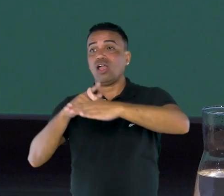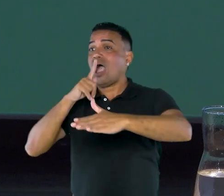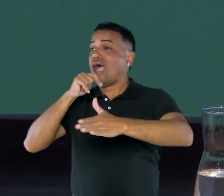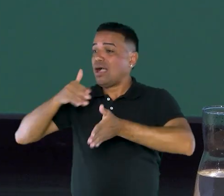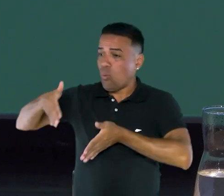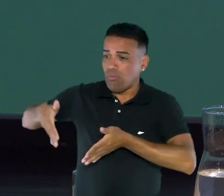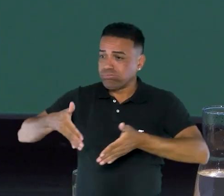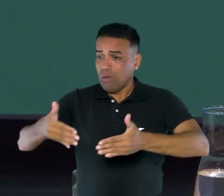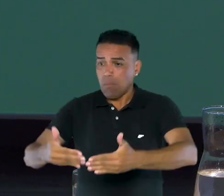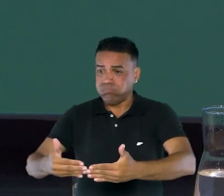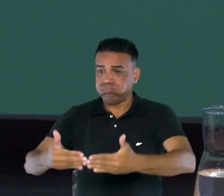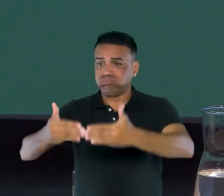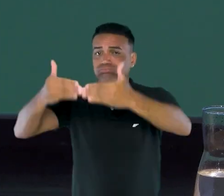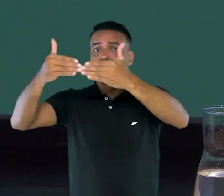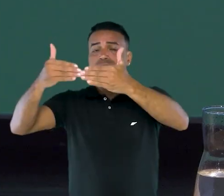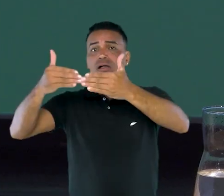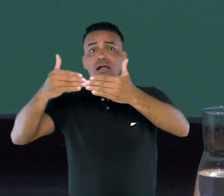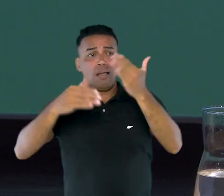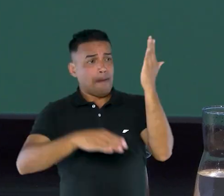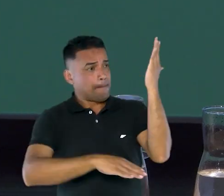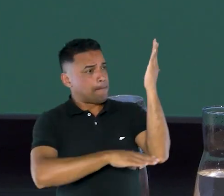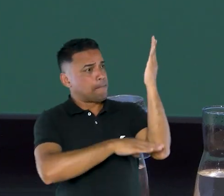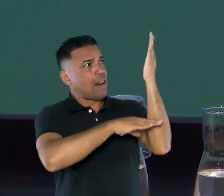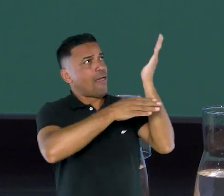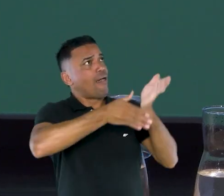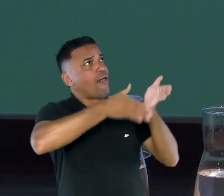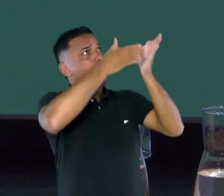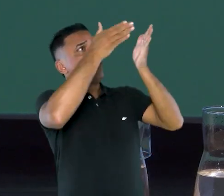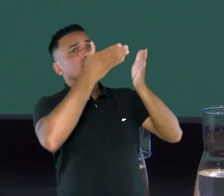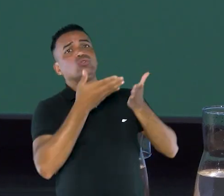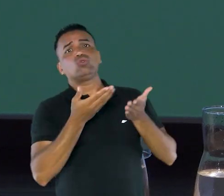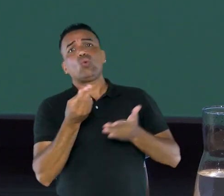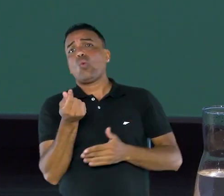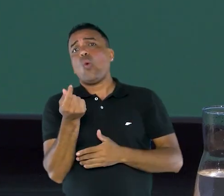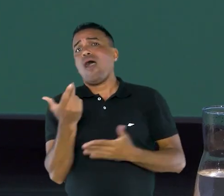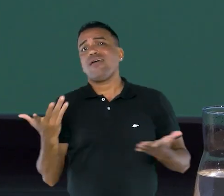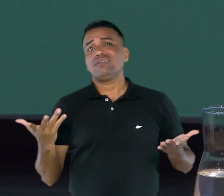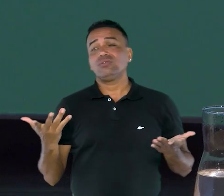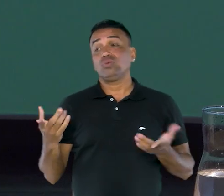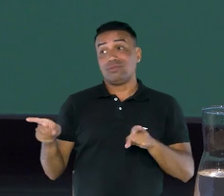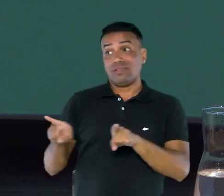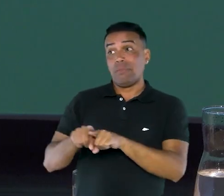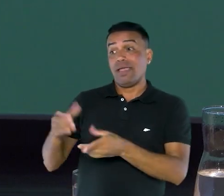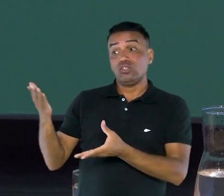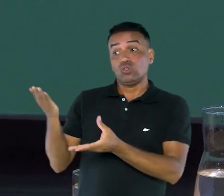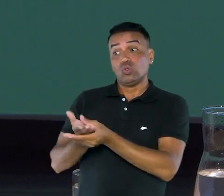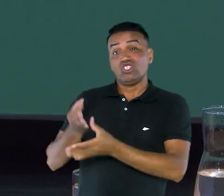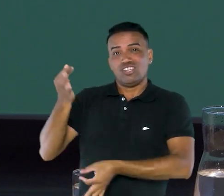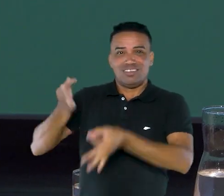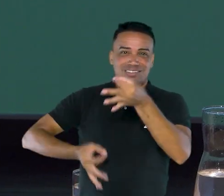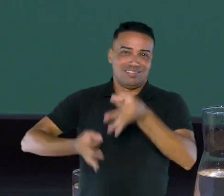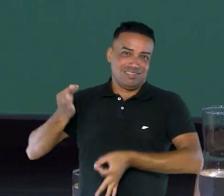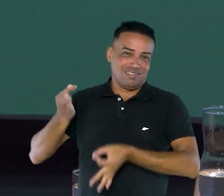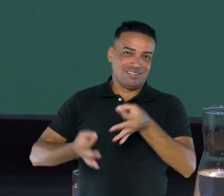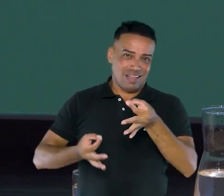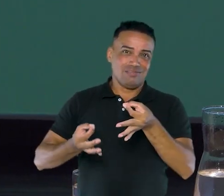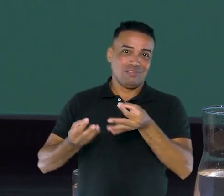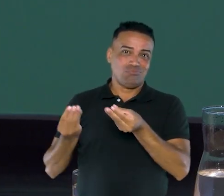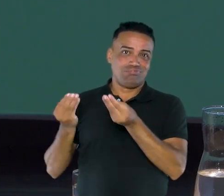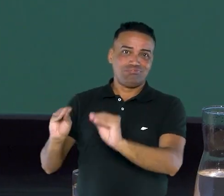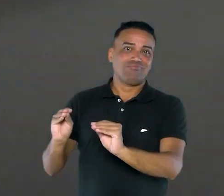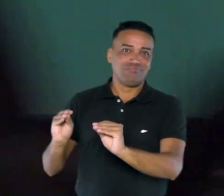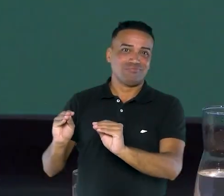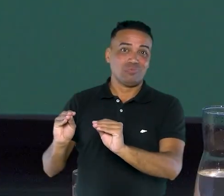barragem, o prédio, e quanto custa judicializar a questão e